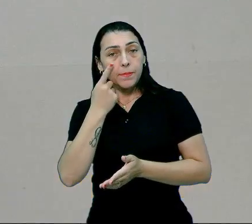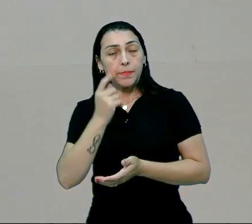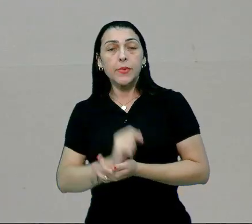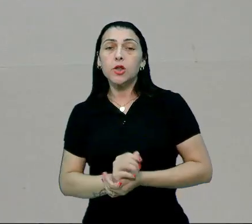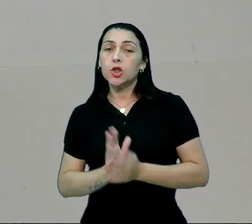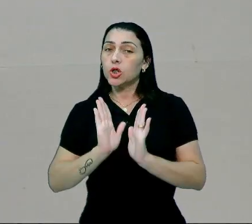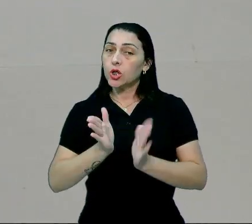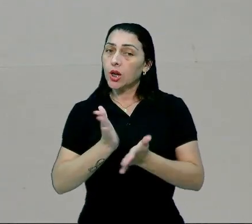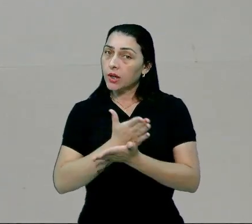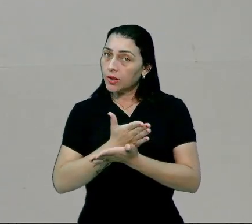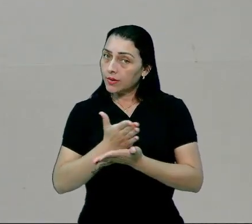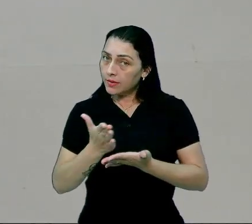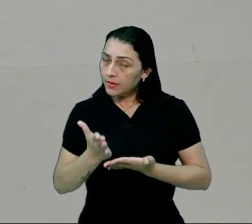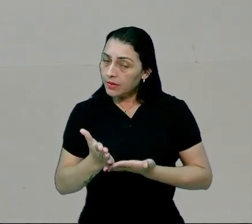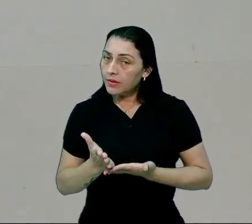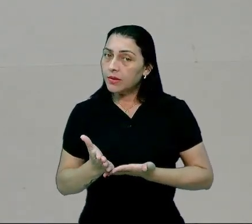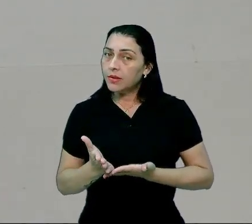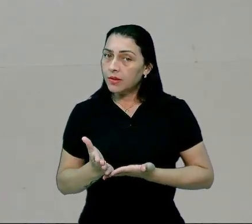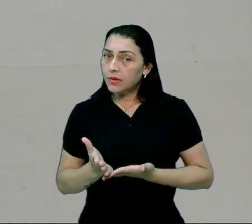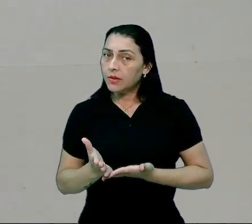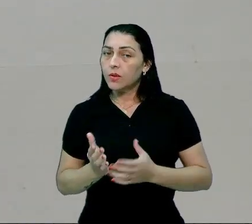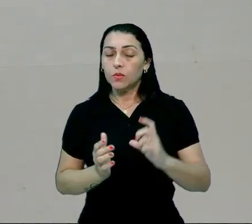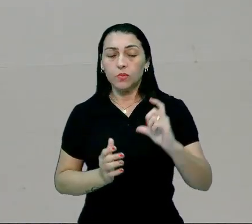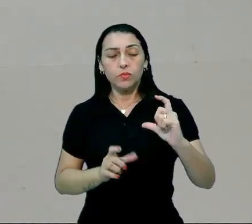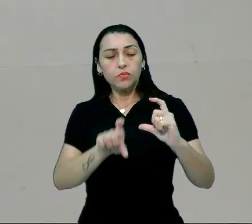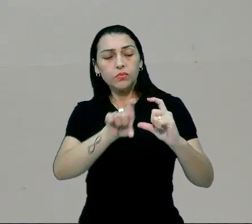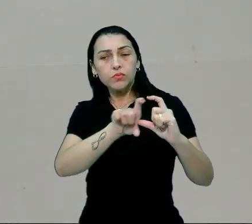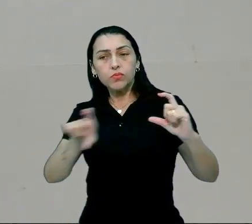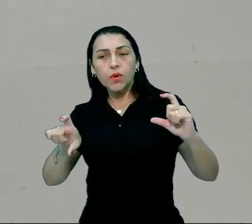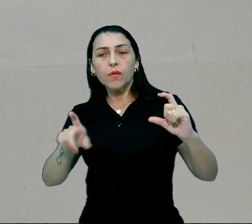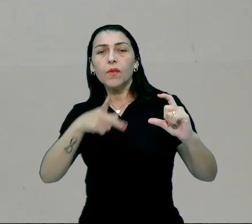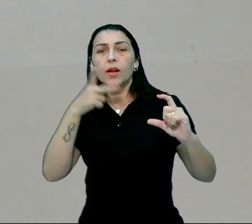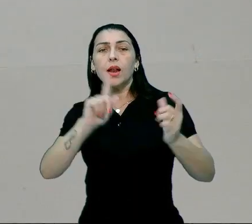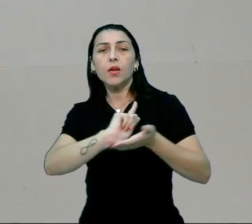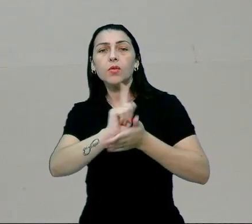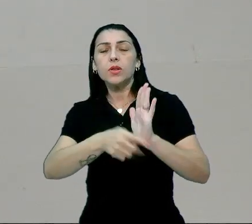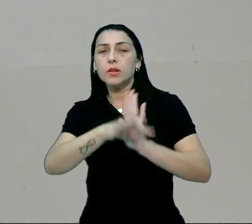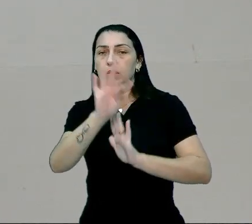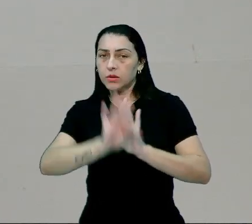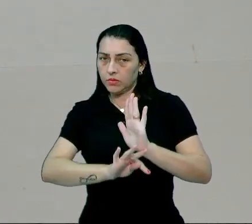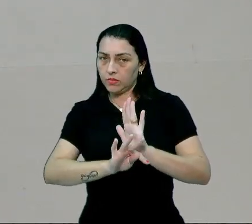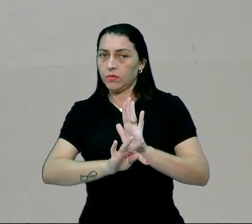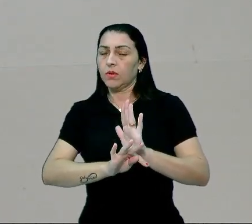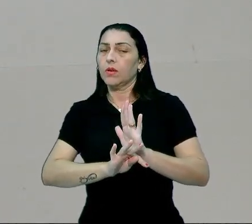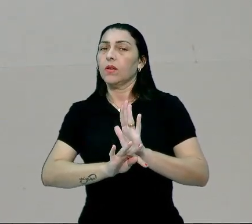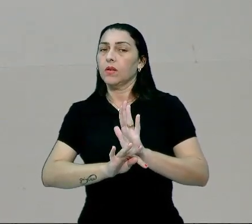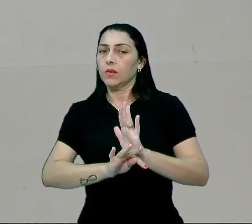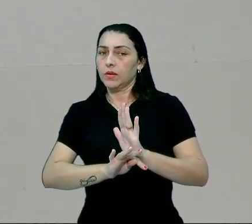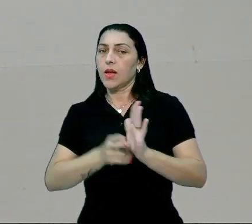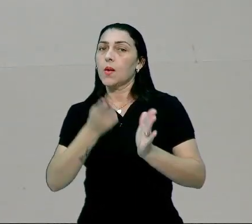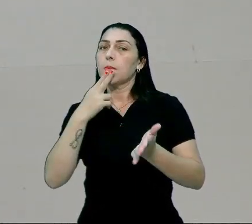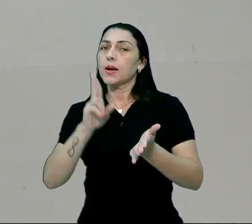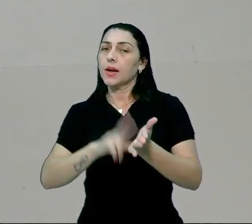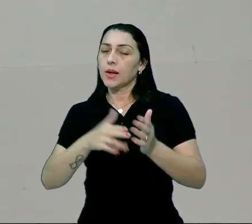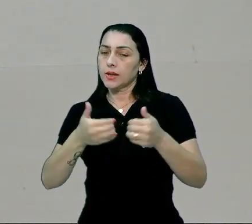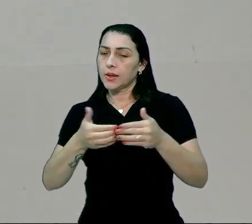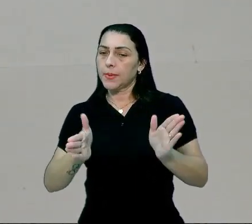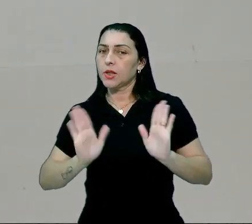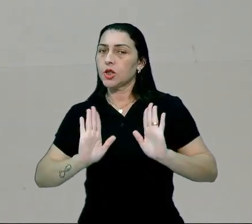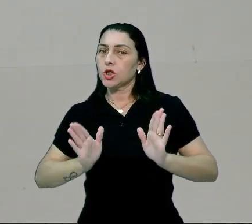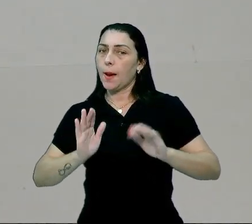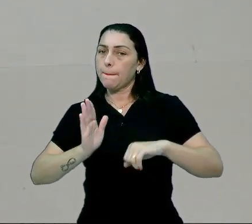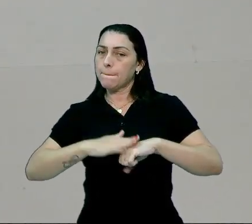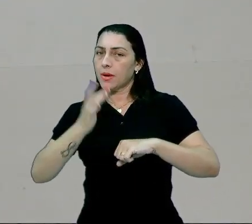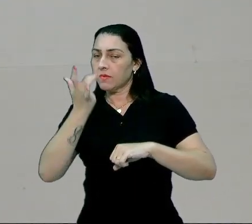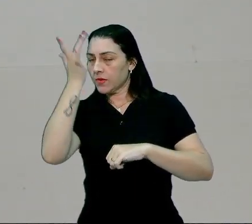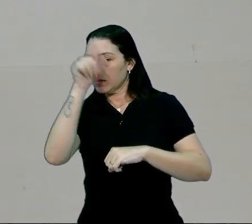que ele já inicia o comando da questão dizendo que é um gênero textual e que esse gênero é uma carta aberta. Então, já vai ficar até